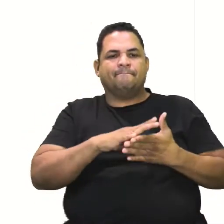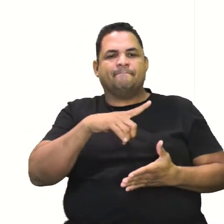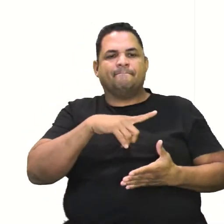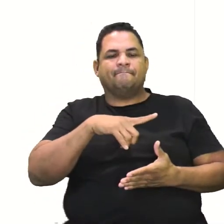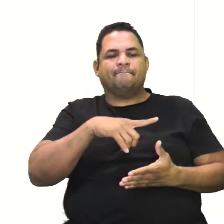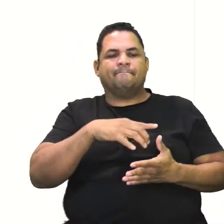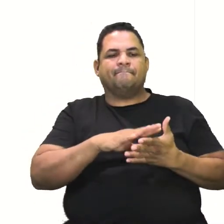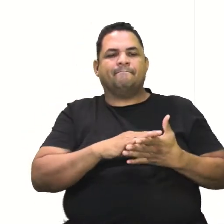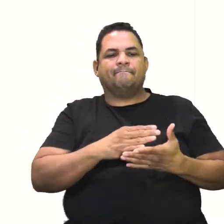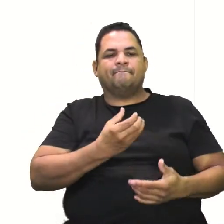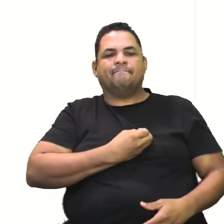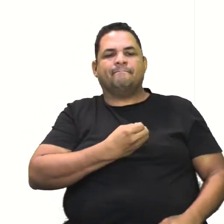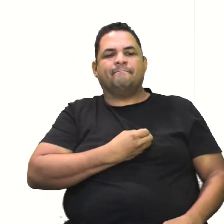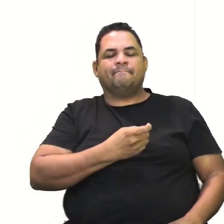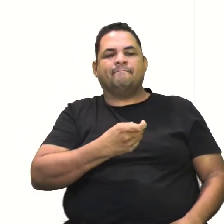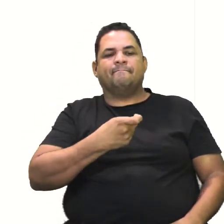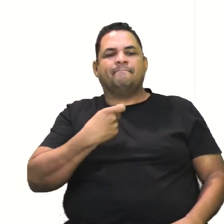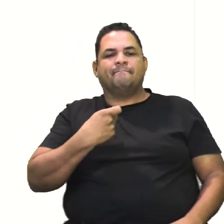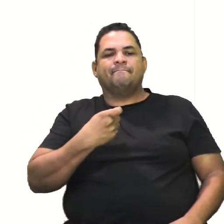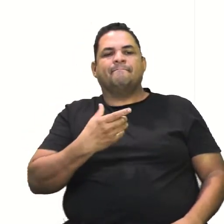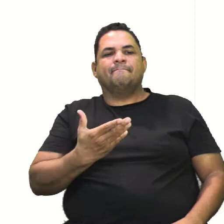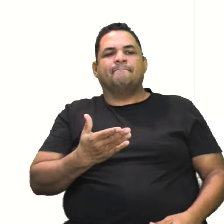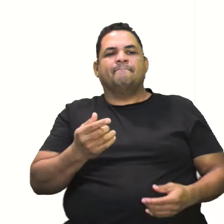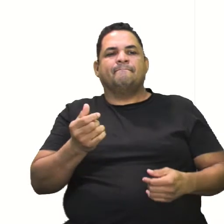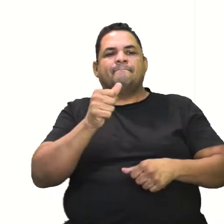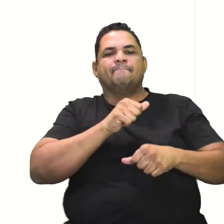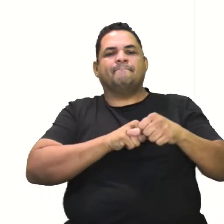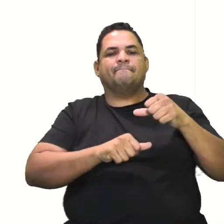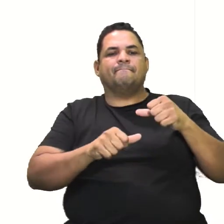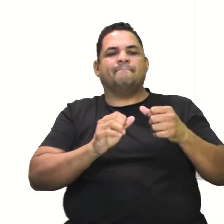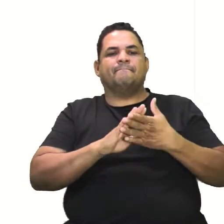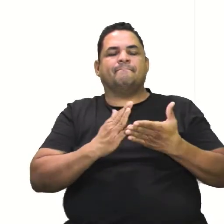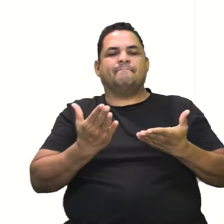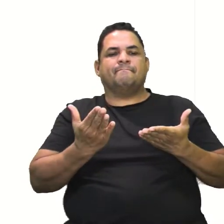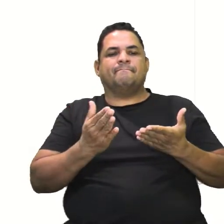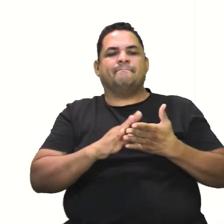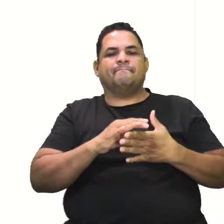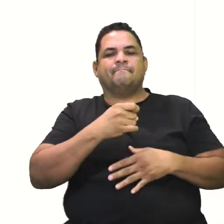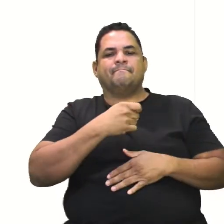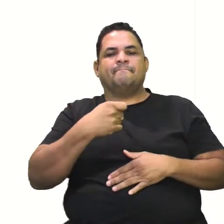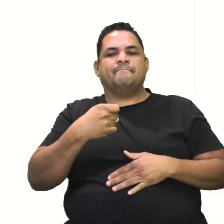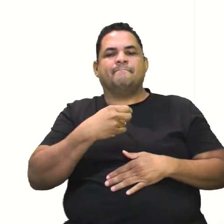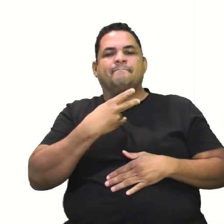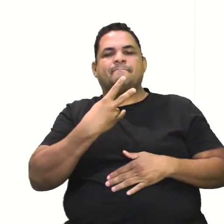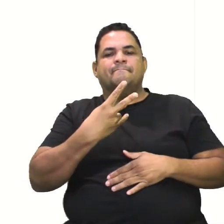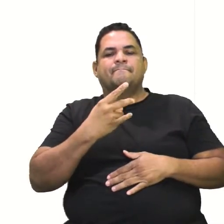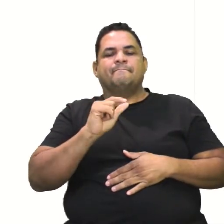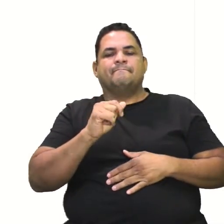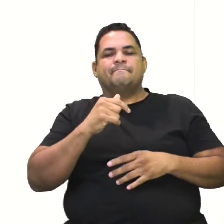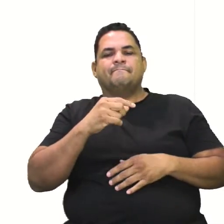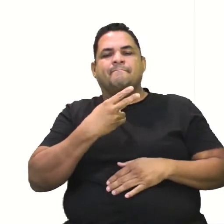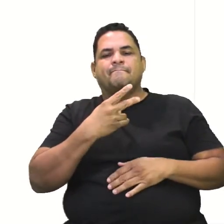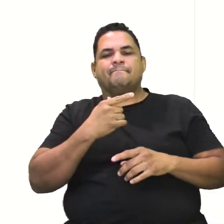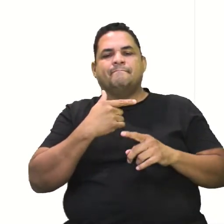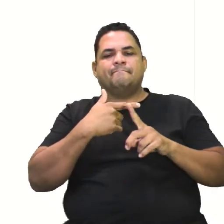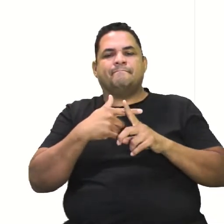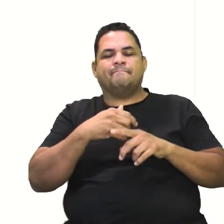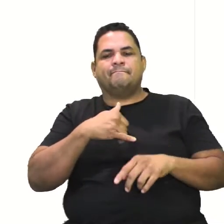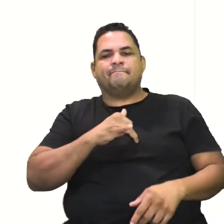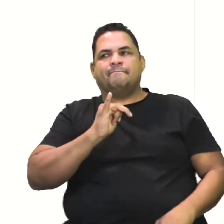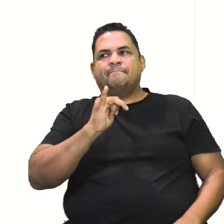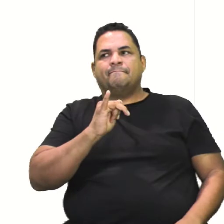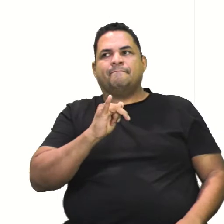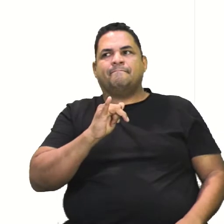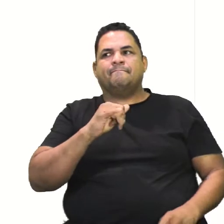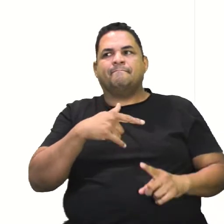que acompanham x, que acompanha y com sinal contrário. Então, no caso do x, a gente vai colocar 2 positivo. No caso do y,